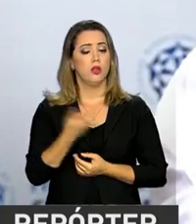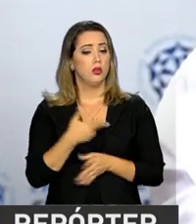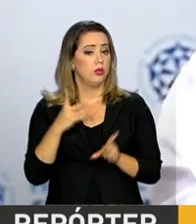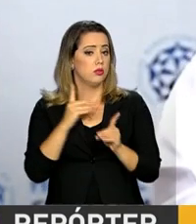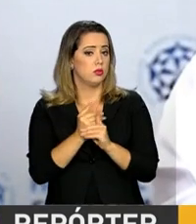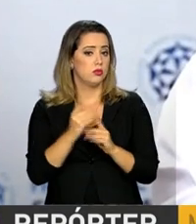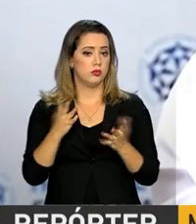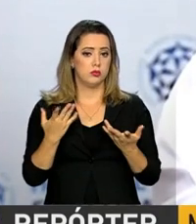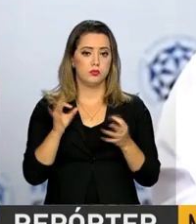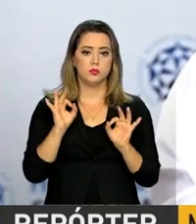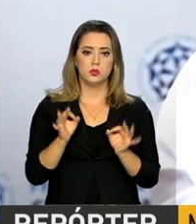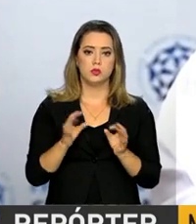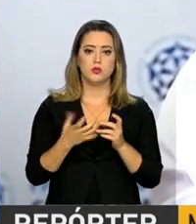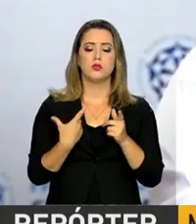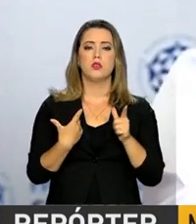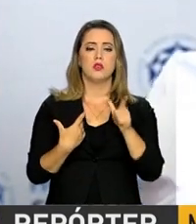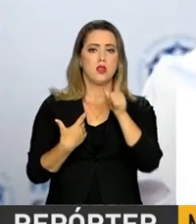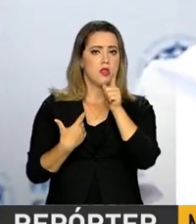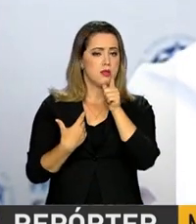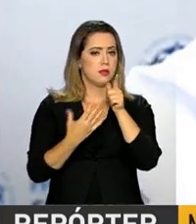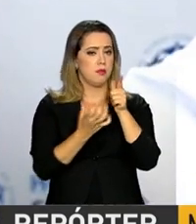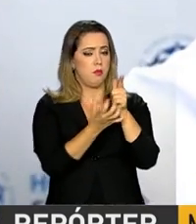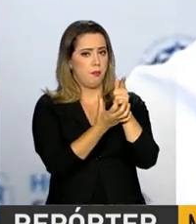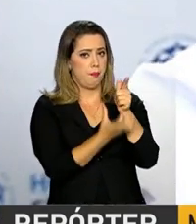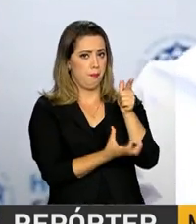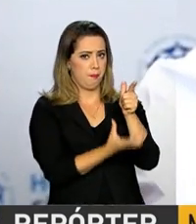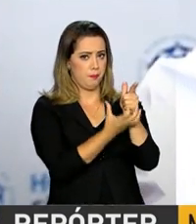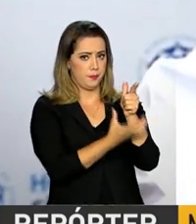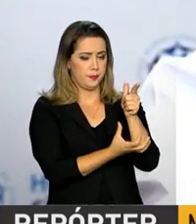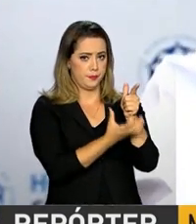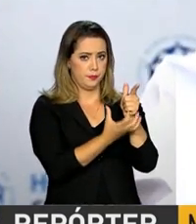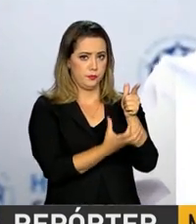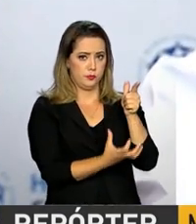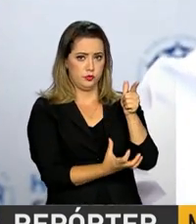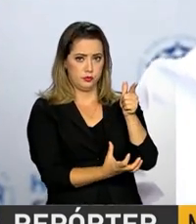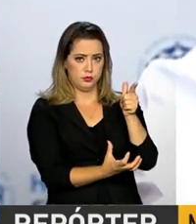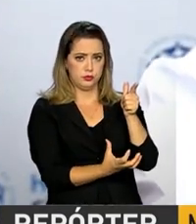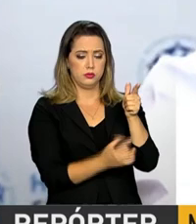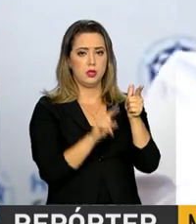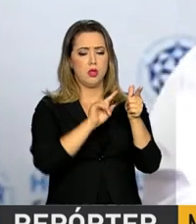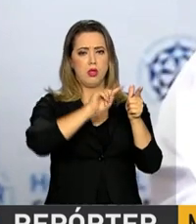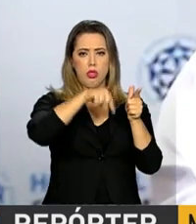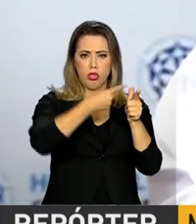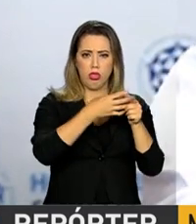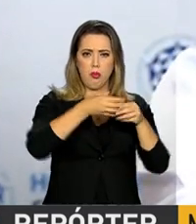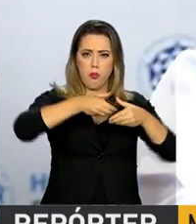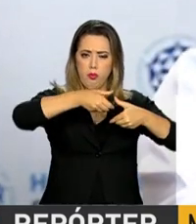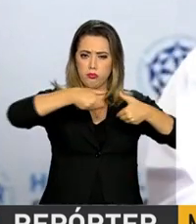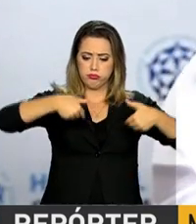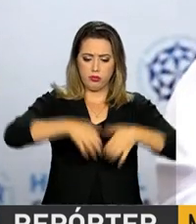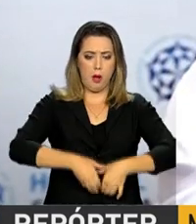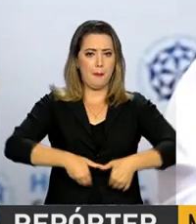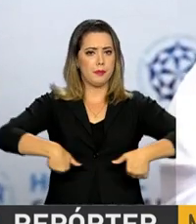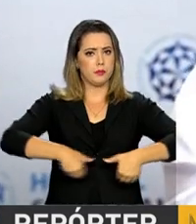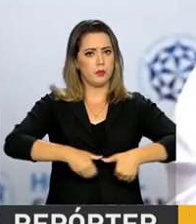só próximo crescida então depois de serem bichinho que eu fiz foi